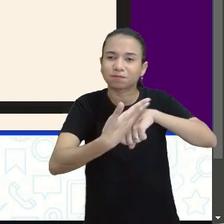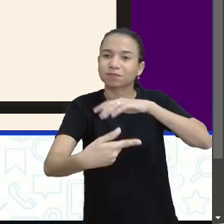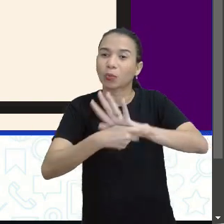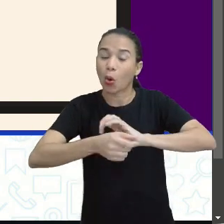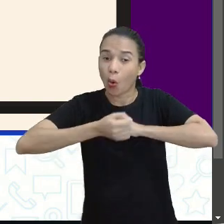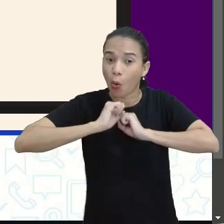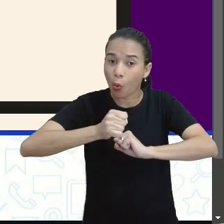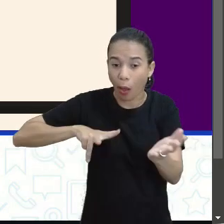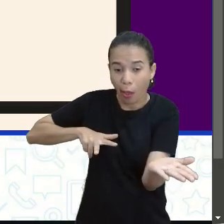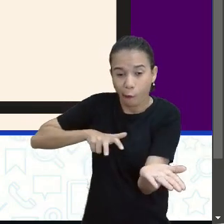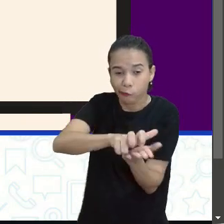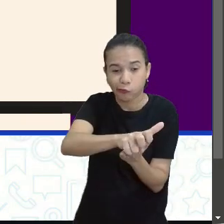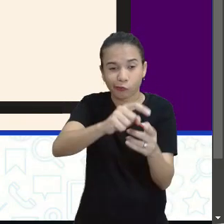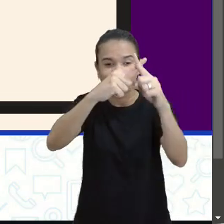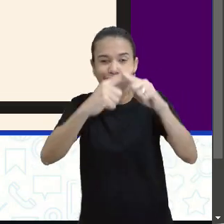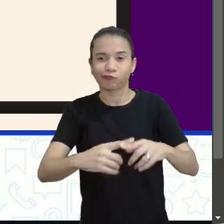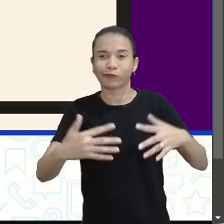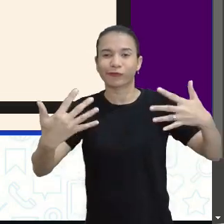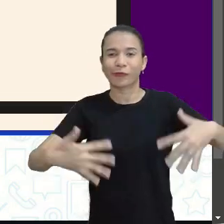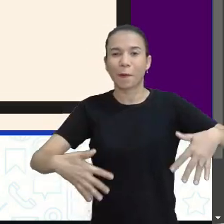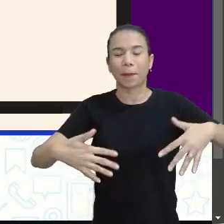correr, competir.